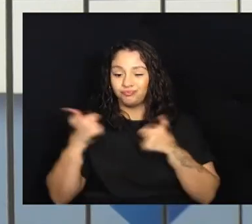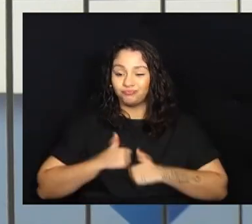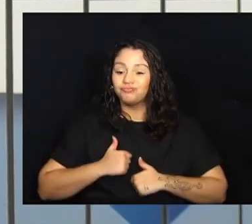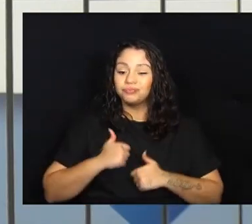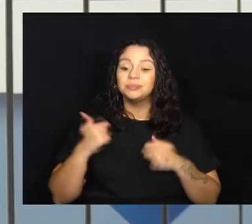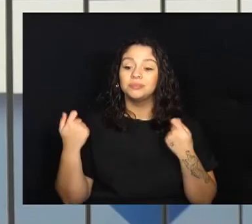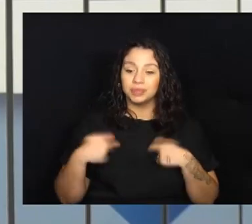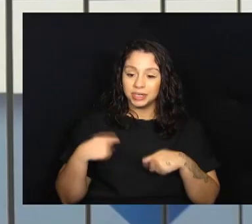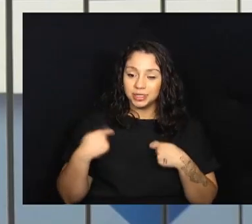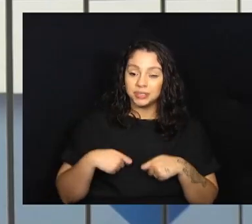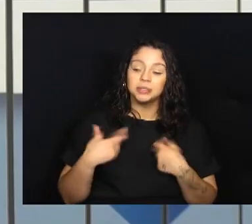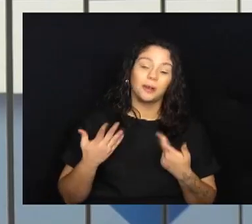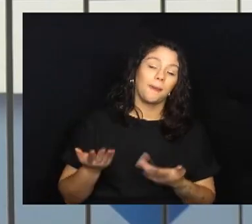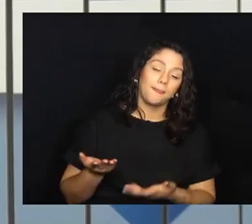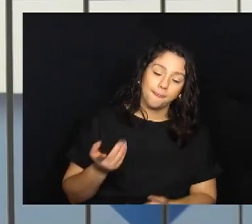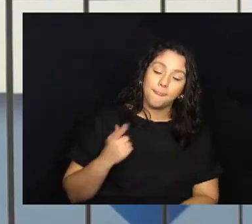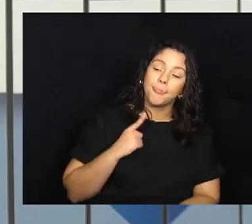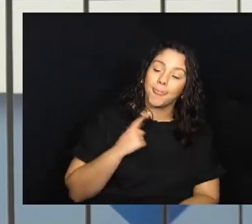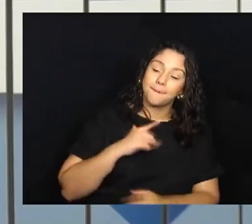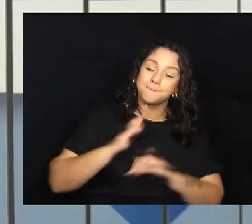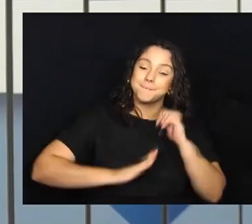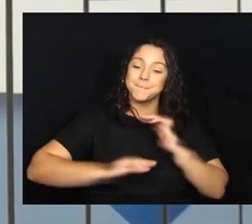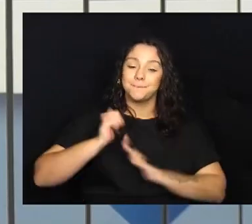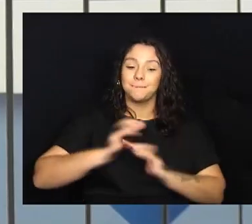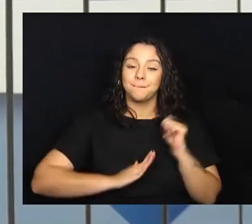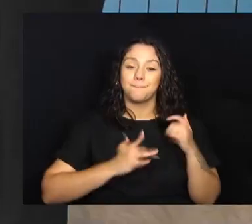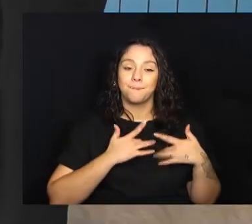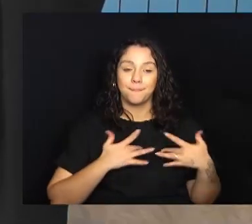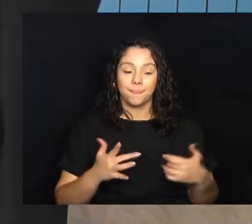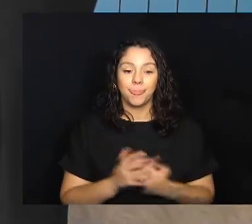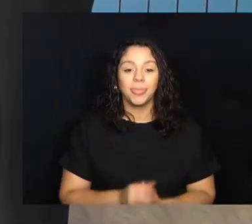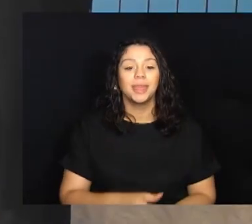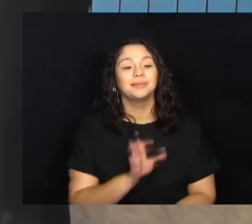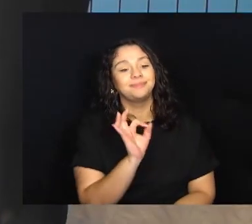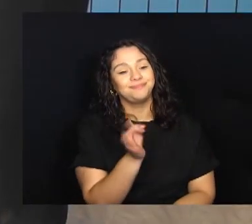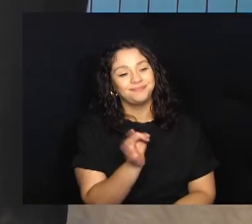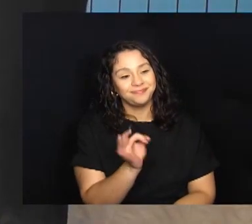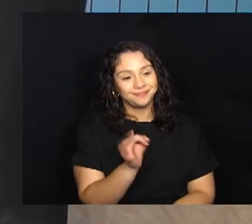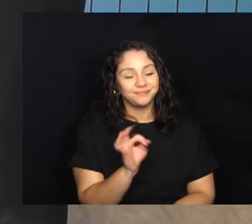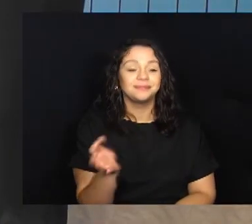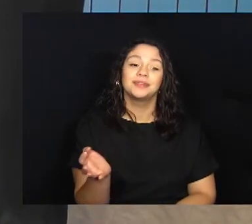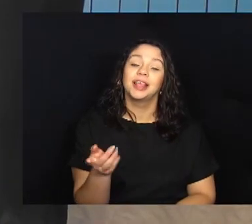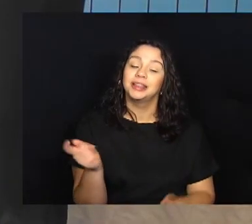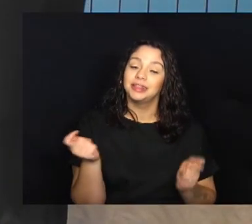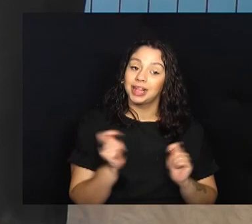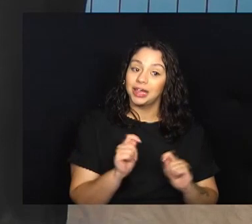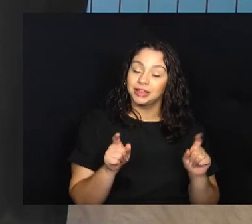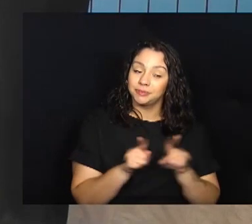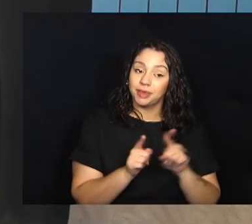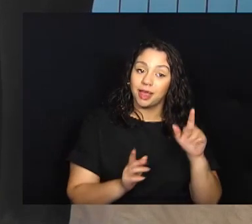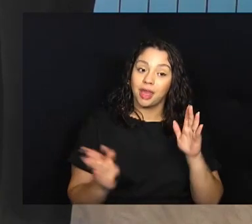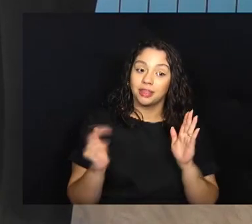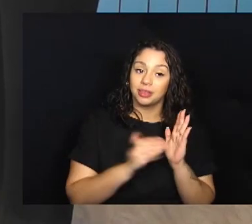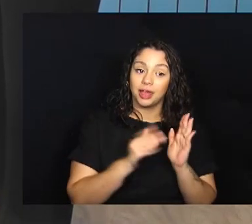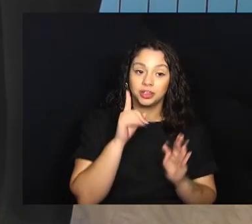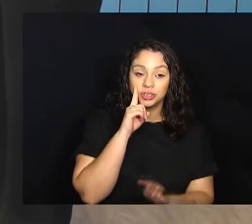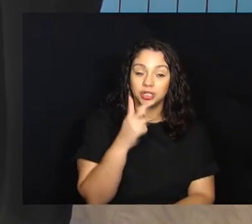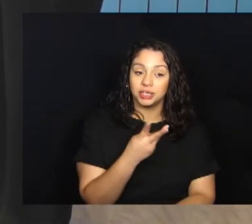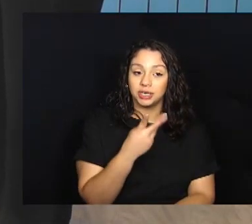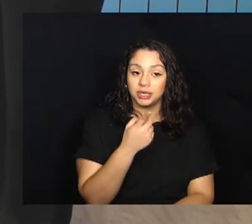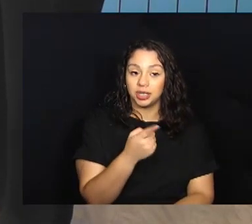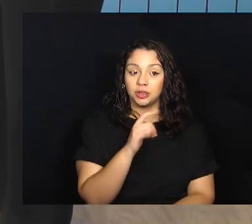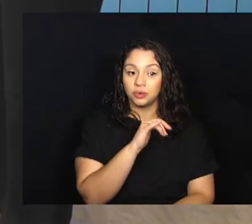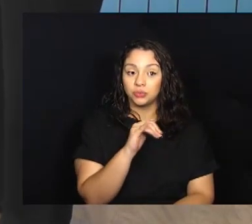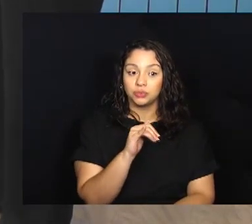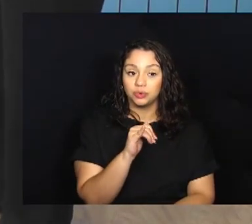aí que então entra essa ação solidária. Exatamente, então ainda dá tempo até o dia 31 de julho,